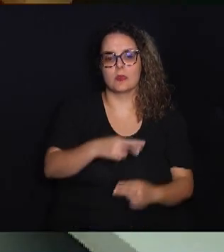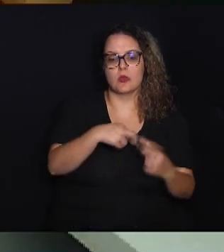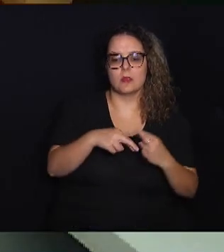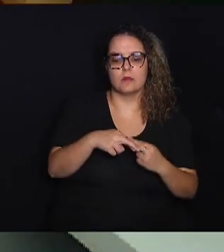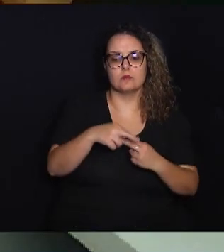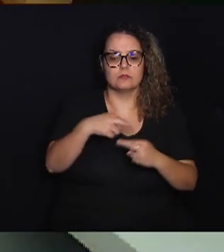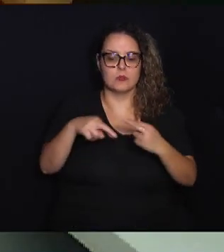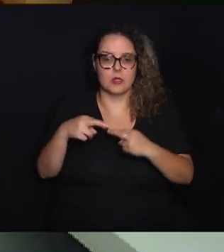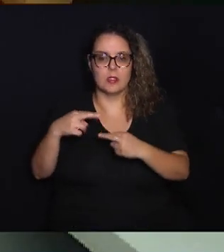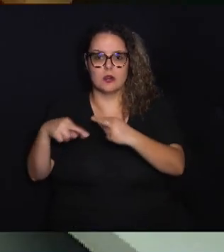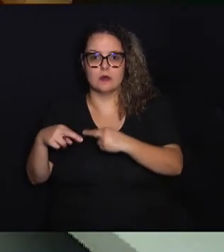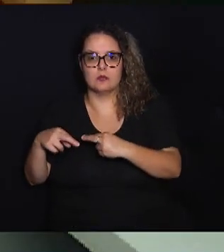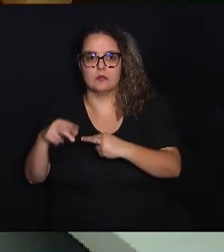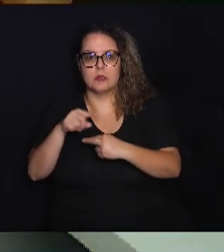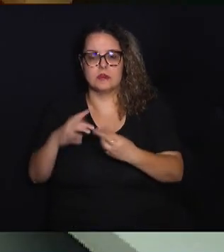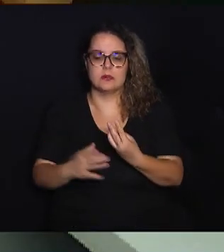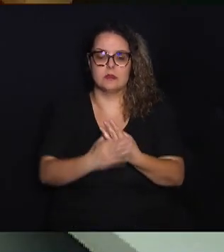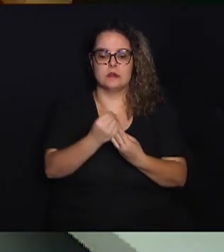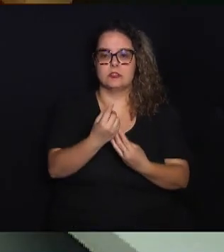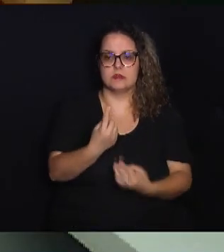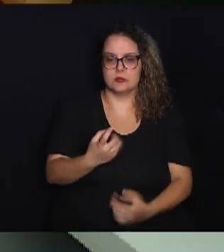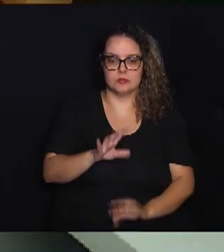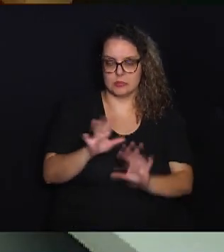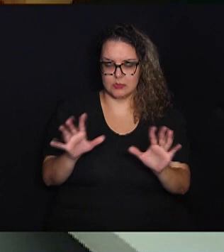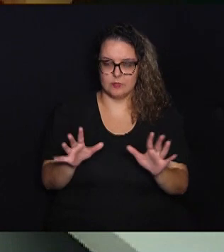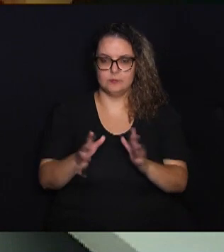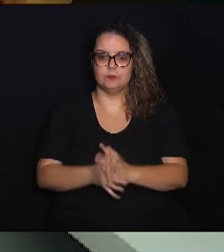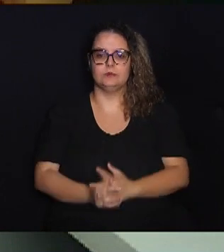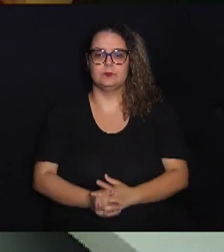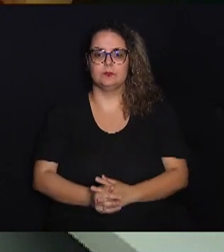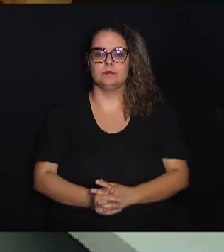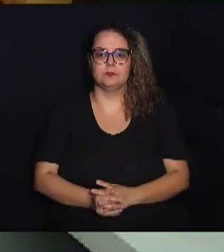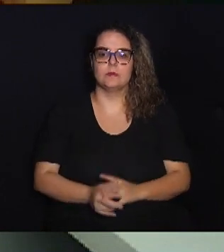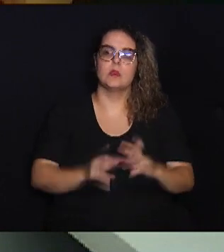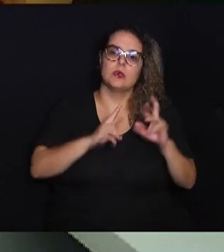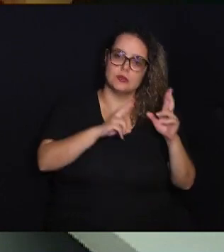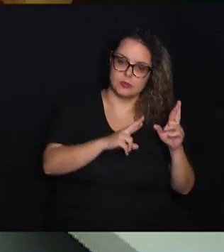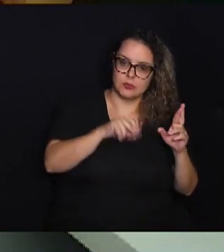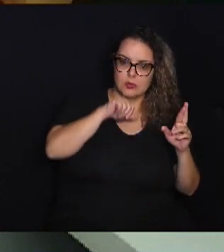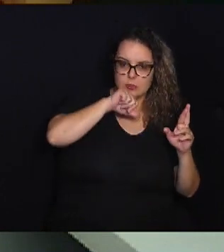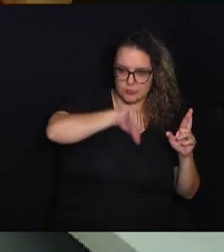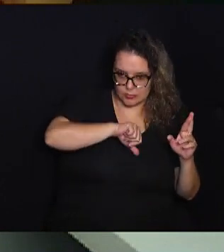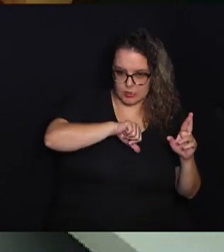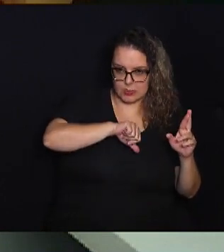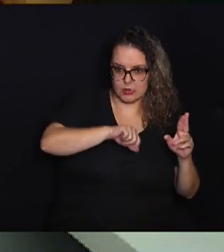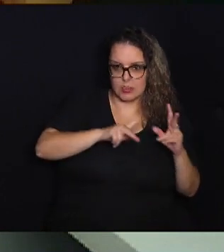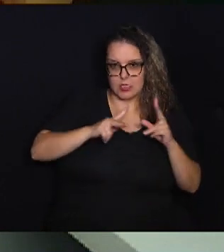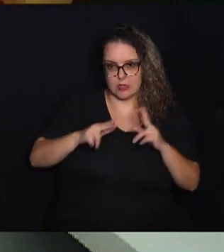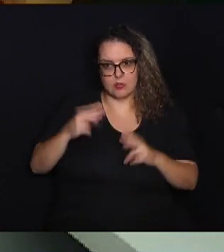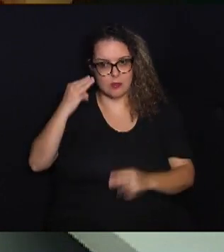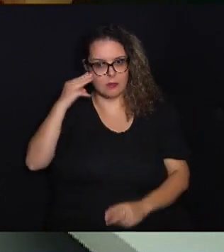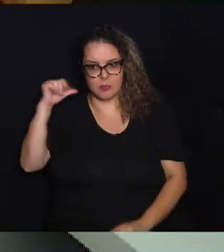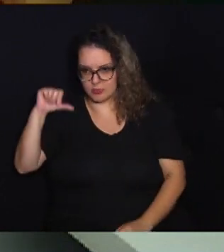não as três diretamente. Então, assim, sono ruim igual a memória ruim. Ponto.